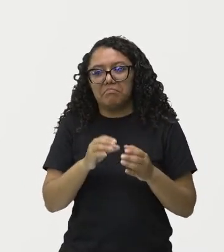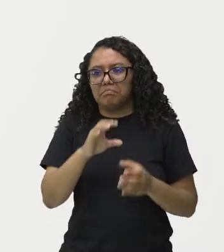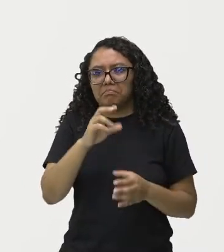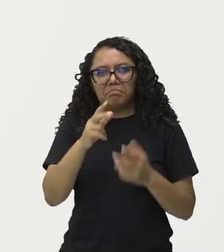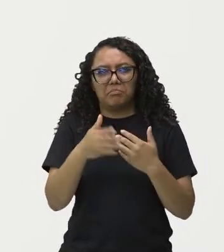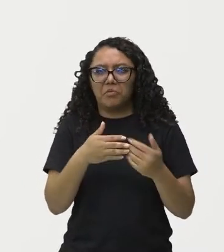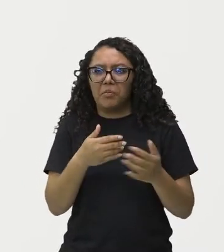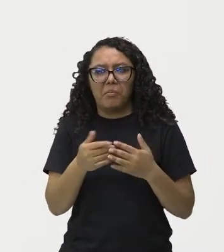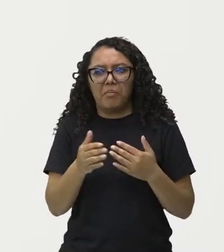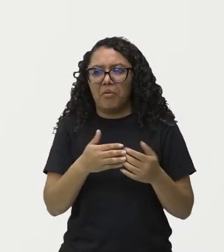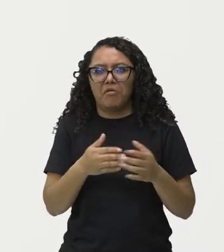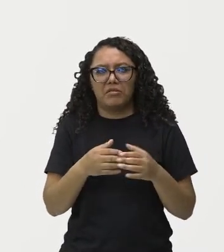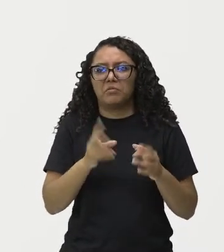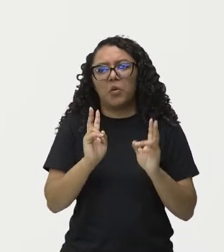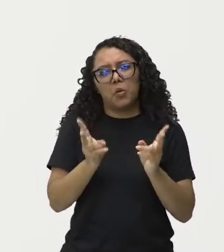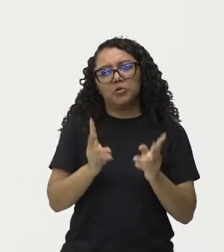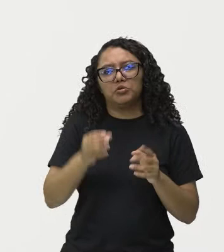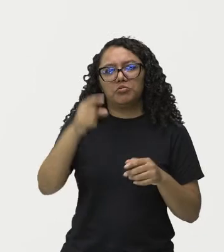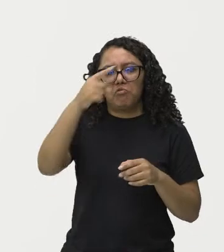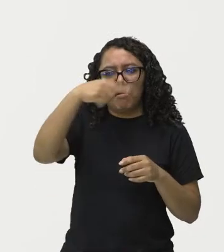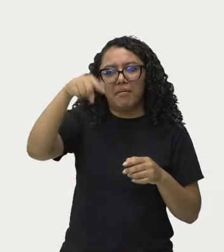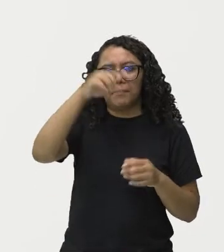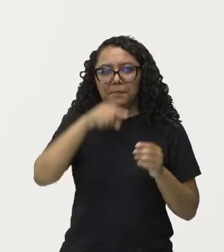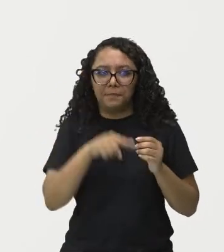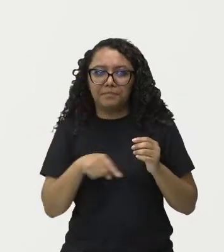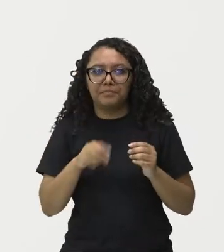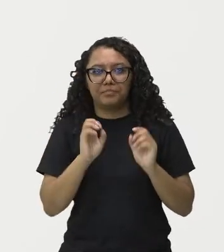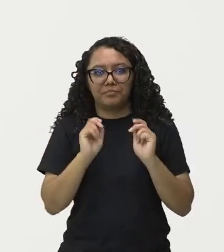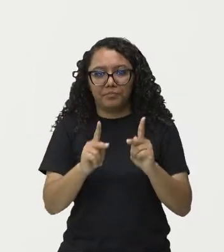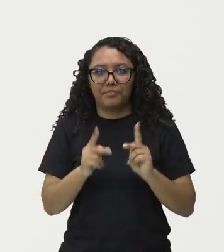vice-versa. Muito bem, vamos seguindo aqui.